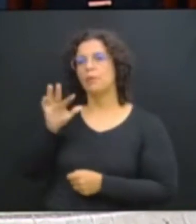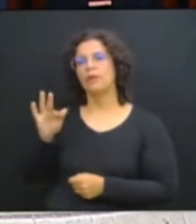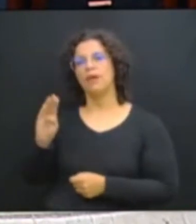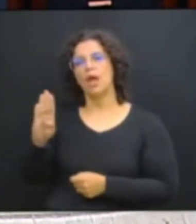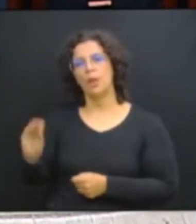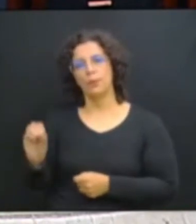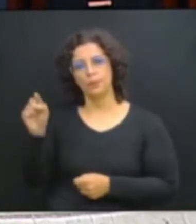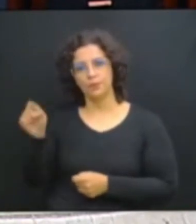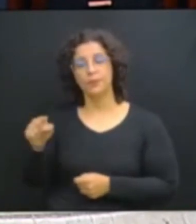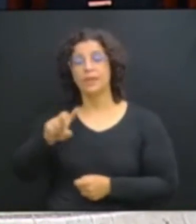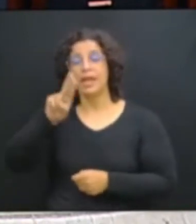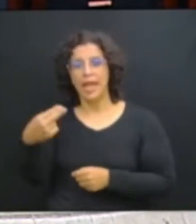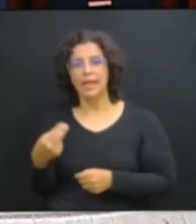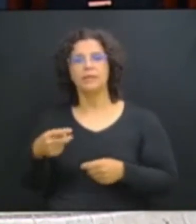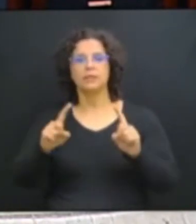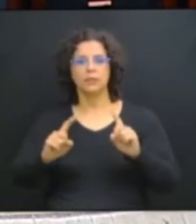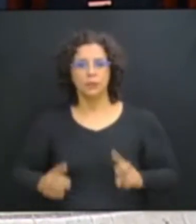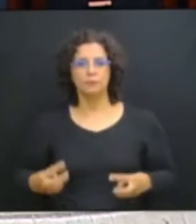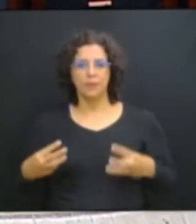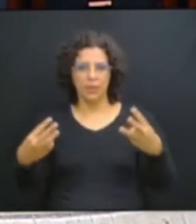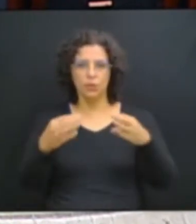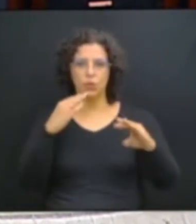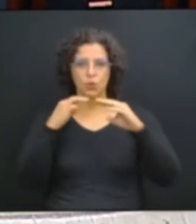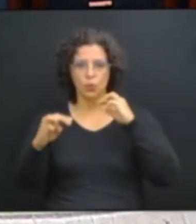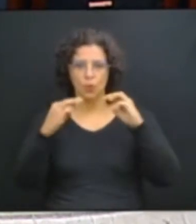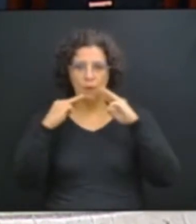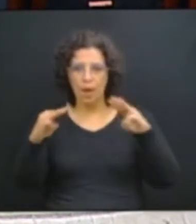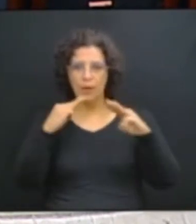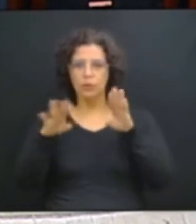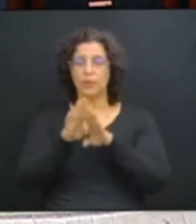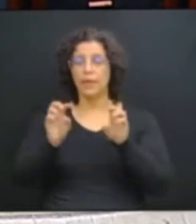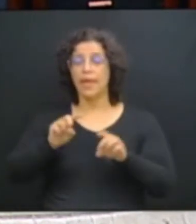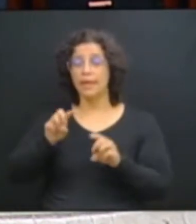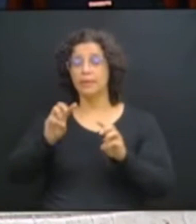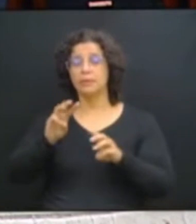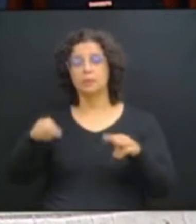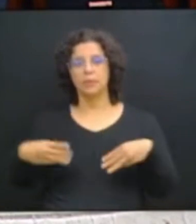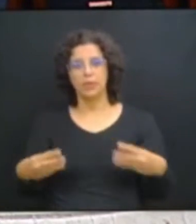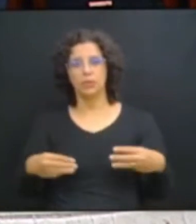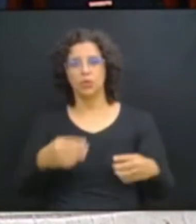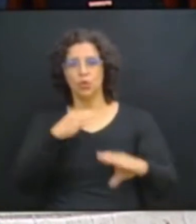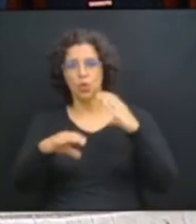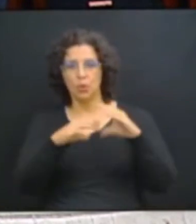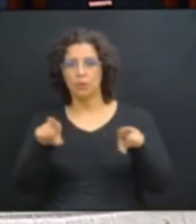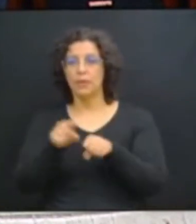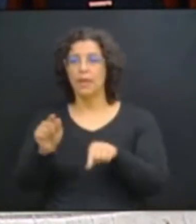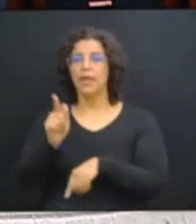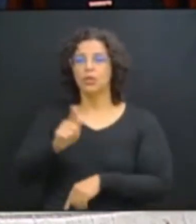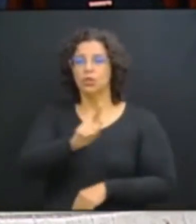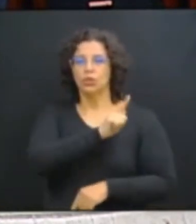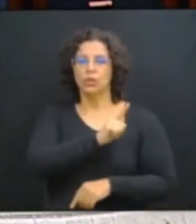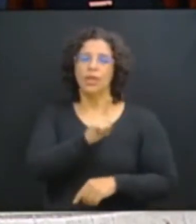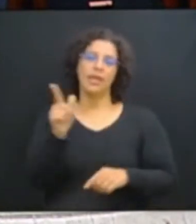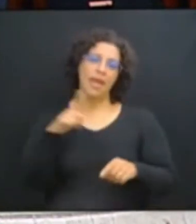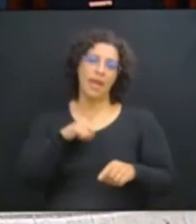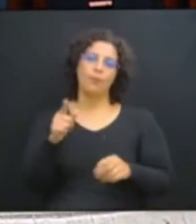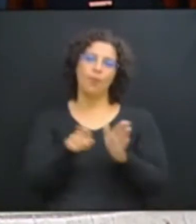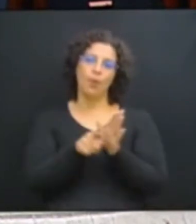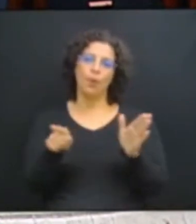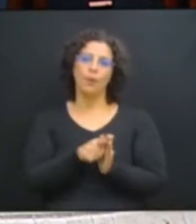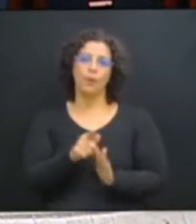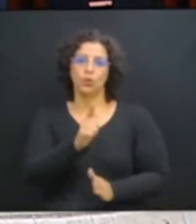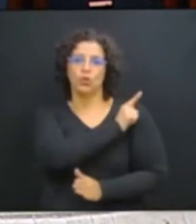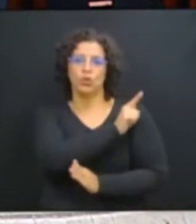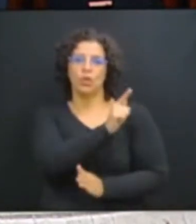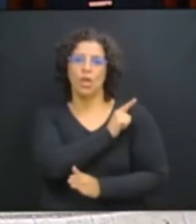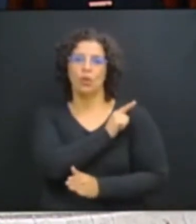Faria, ex-ministro de comunicação. Mais que ex-ministro de comunicação, genro do Silvio Santos, dono